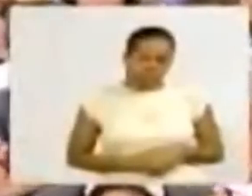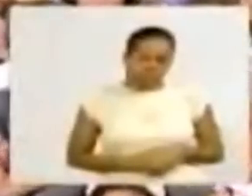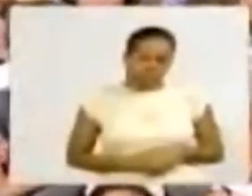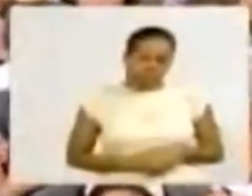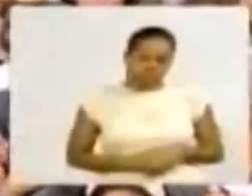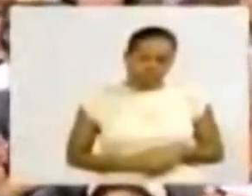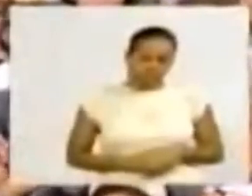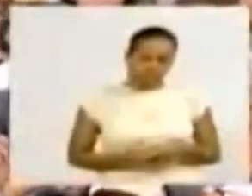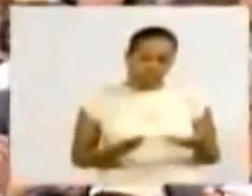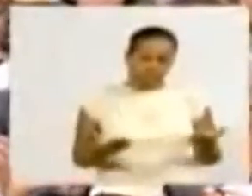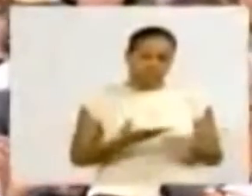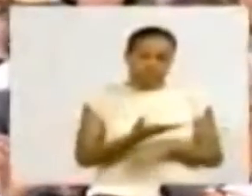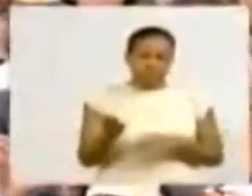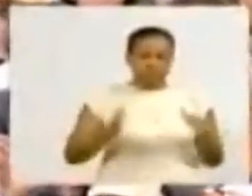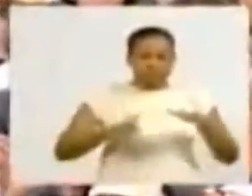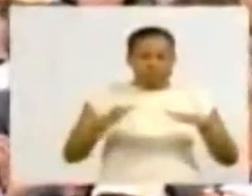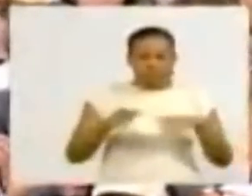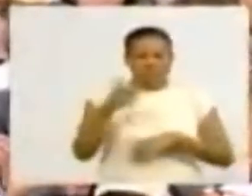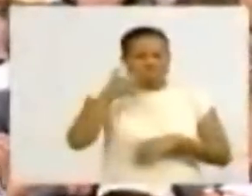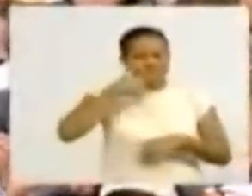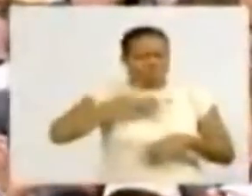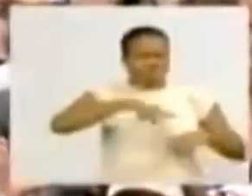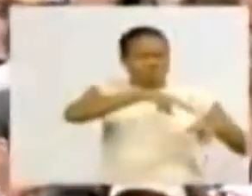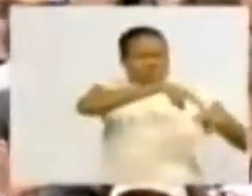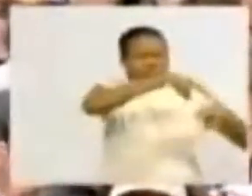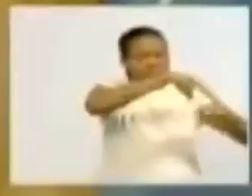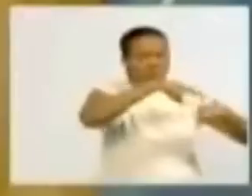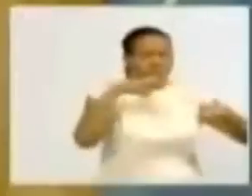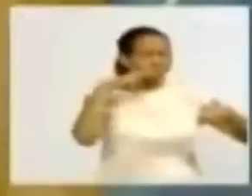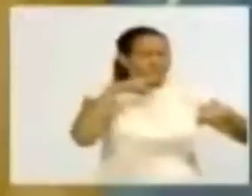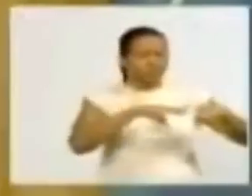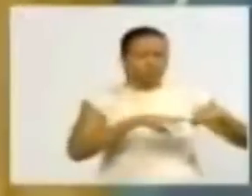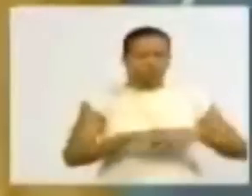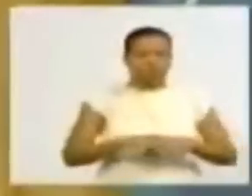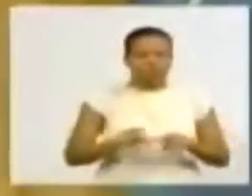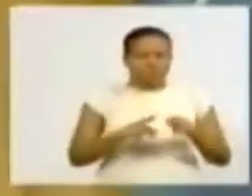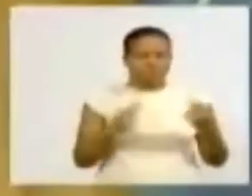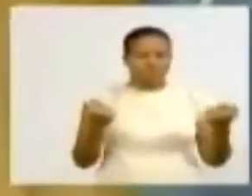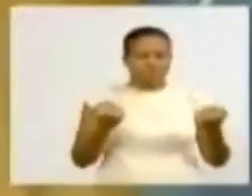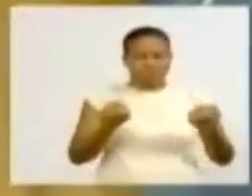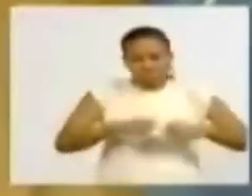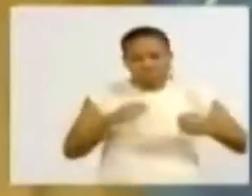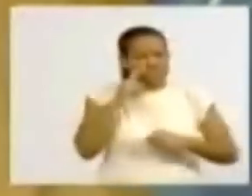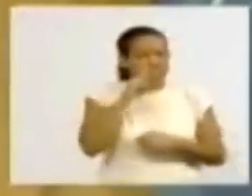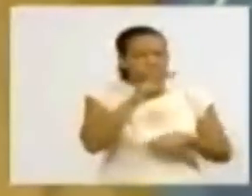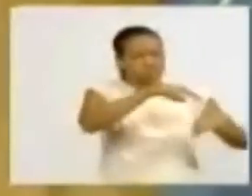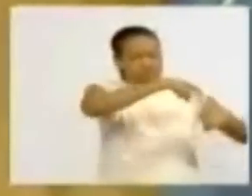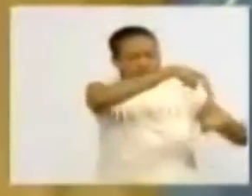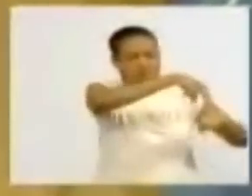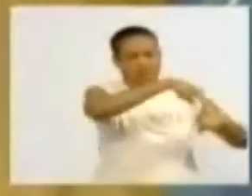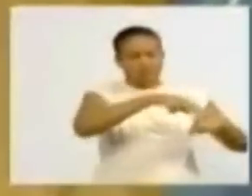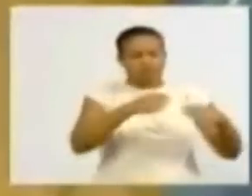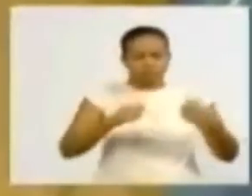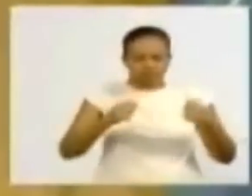Ainda que você não consiga ver o palco, mas você pode ouvir a minha voz. Nós não podemos fazer.